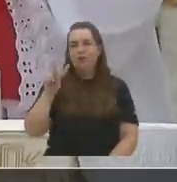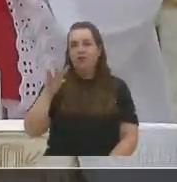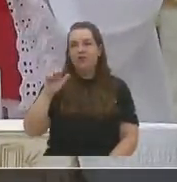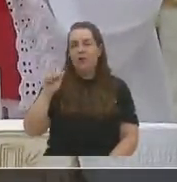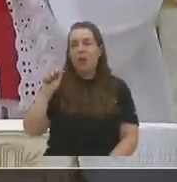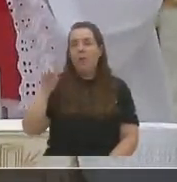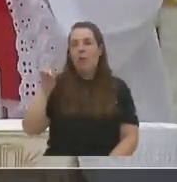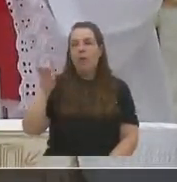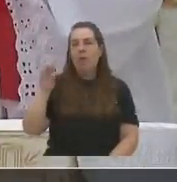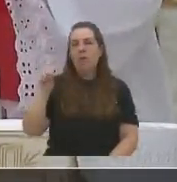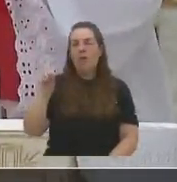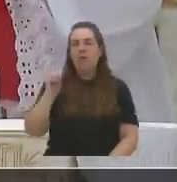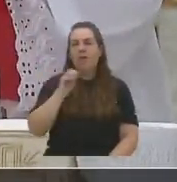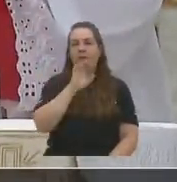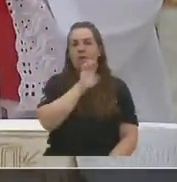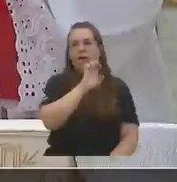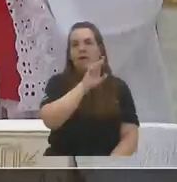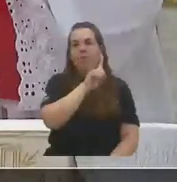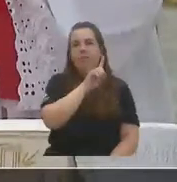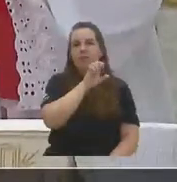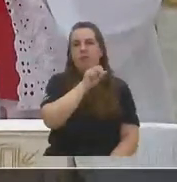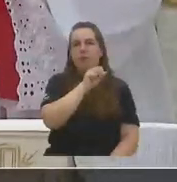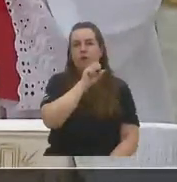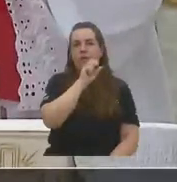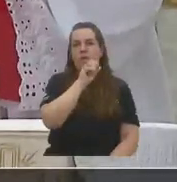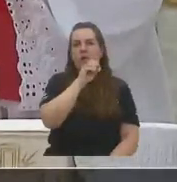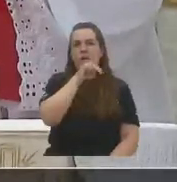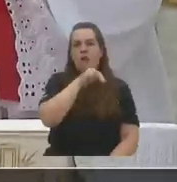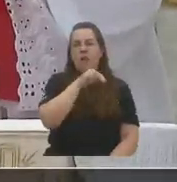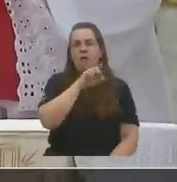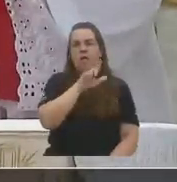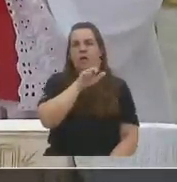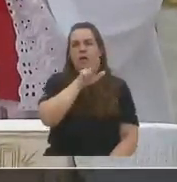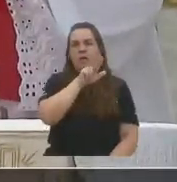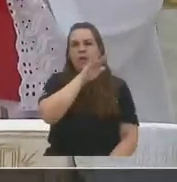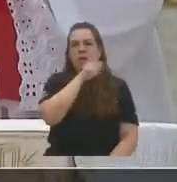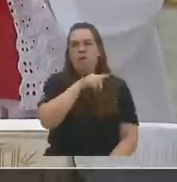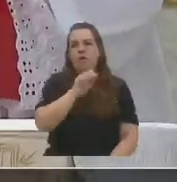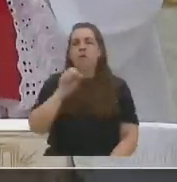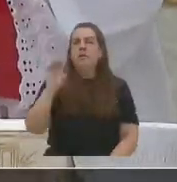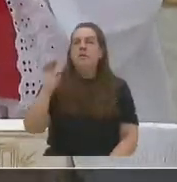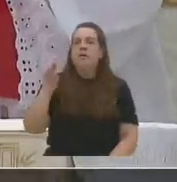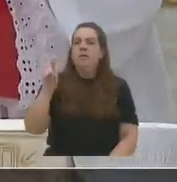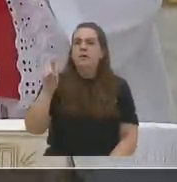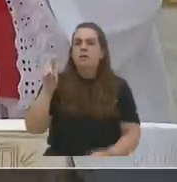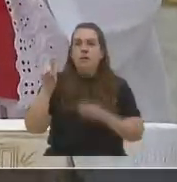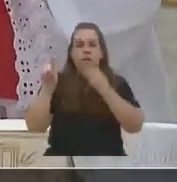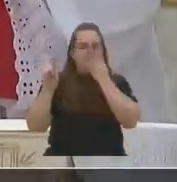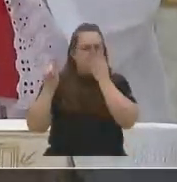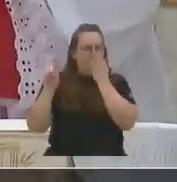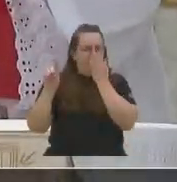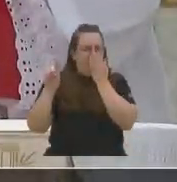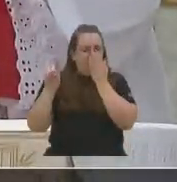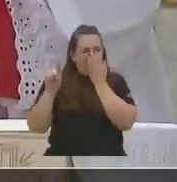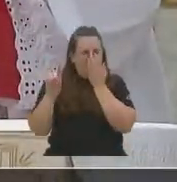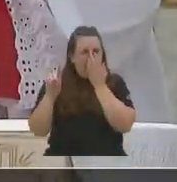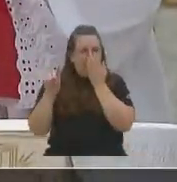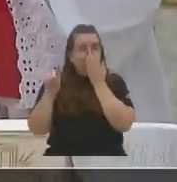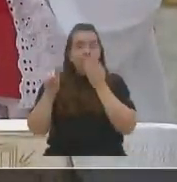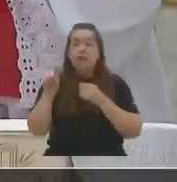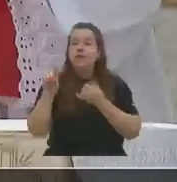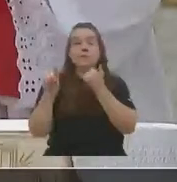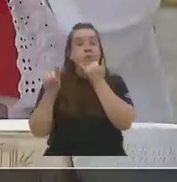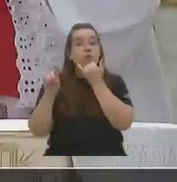Moraes, Edson Luiz Reneipim, Edivaldo Batista de Moraes,